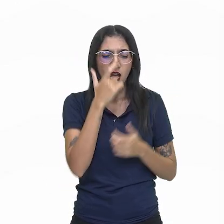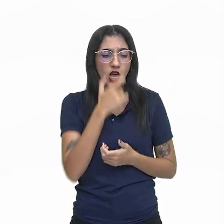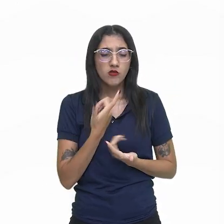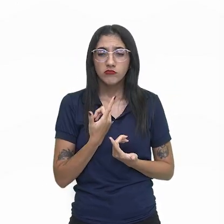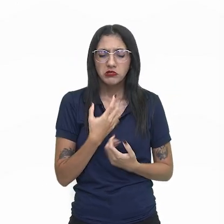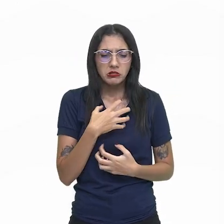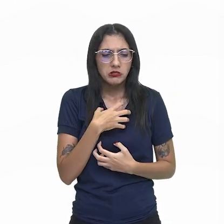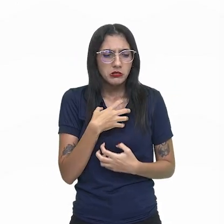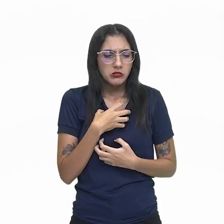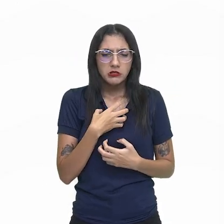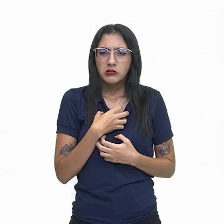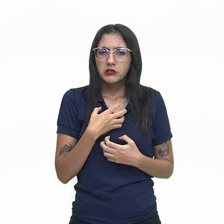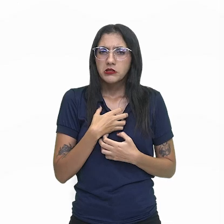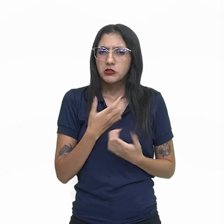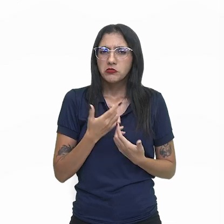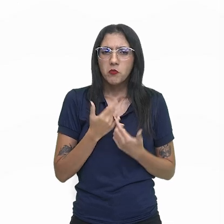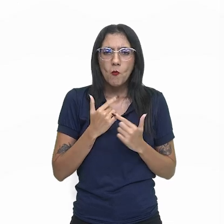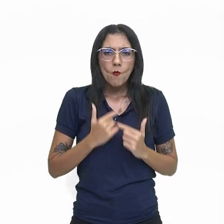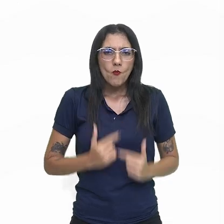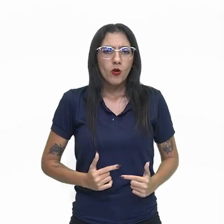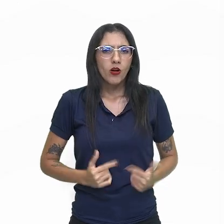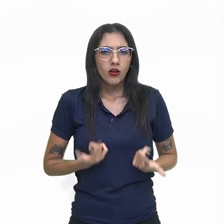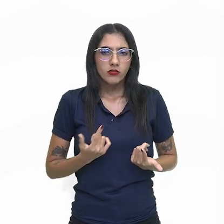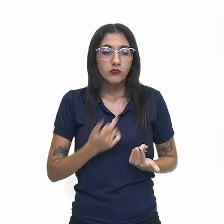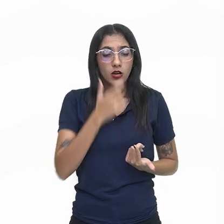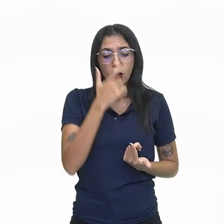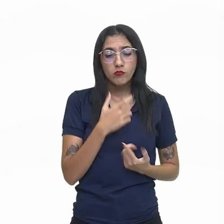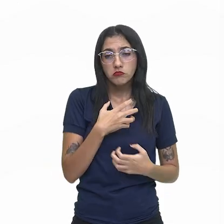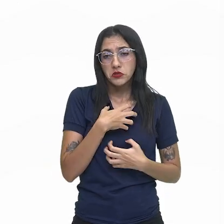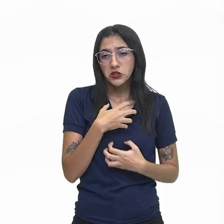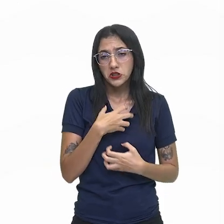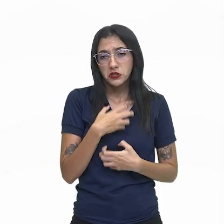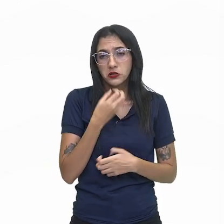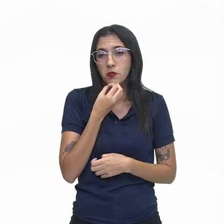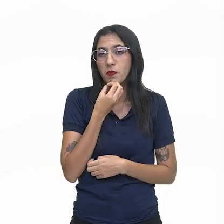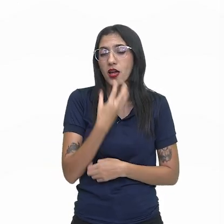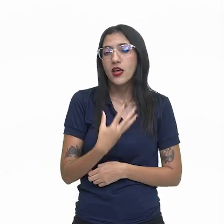oco. Eu fica bem assim.